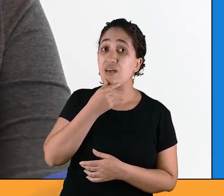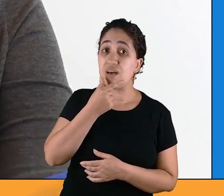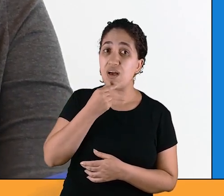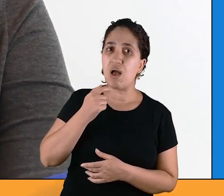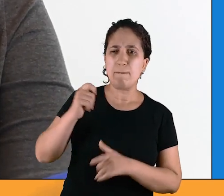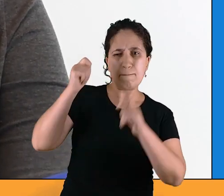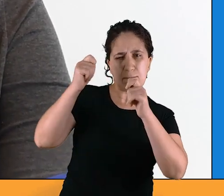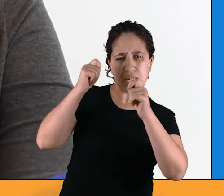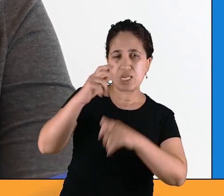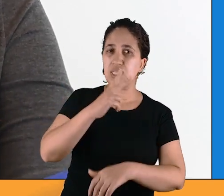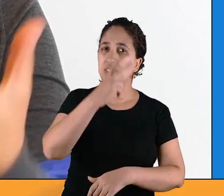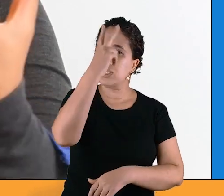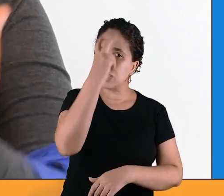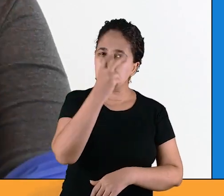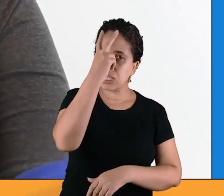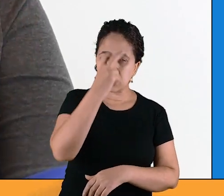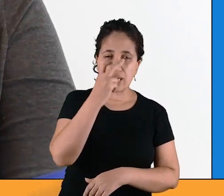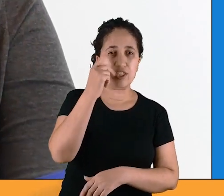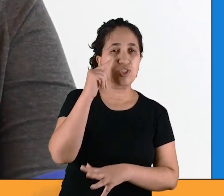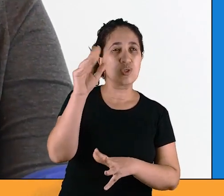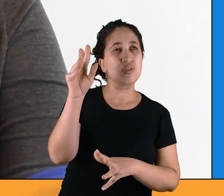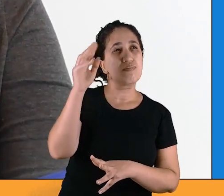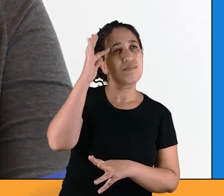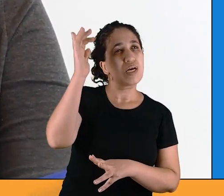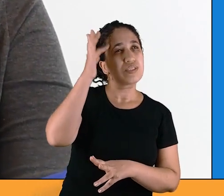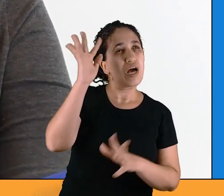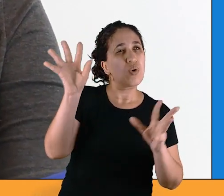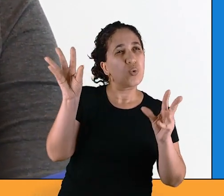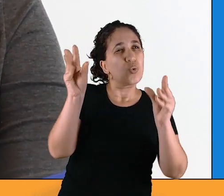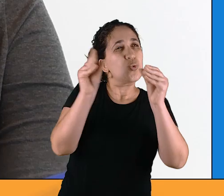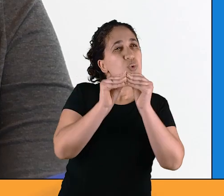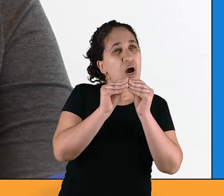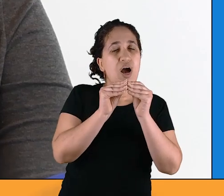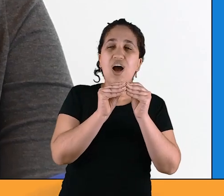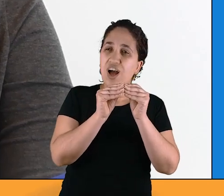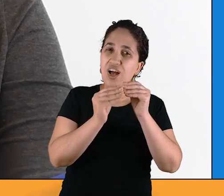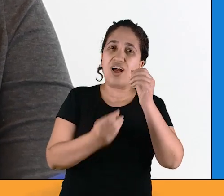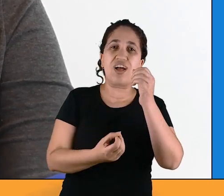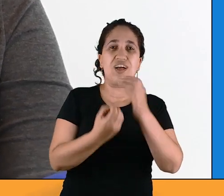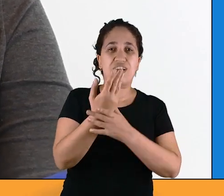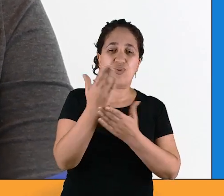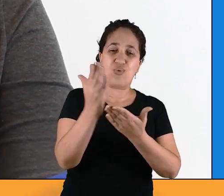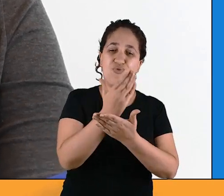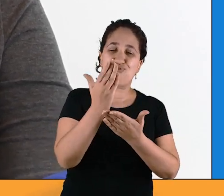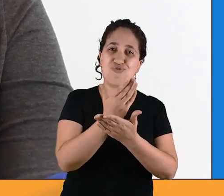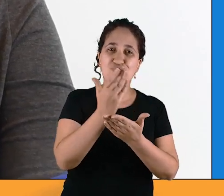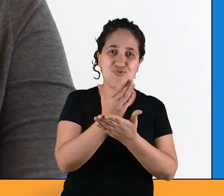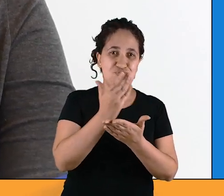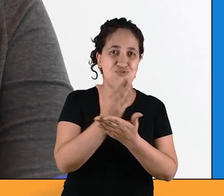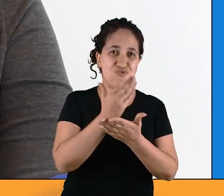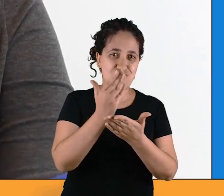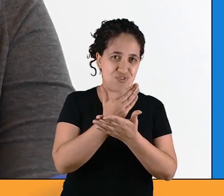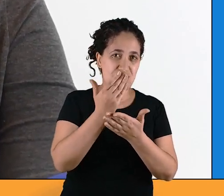Rowland, um militante cego, sistematizou esse pensamento, esse lema, né, em um livro,